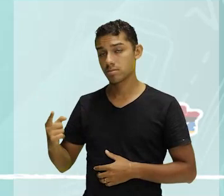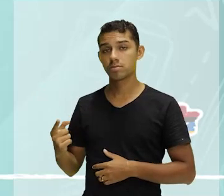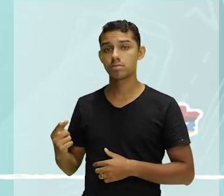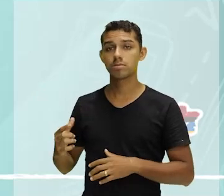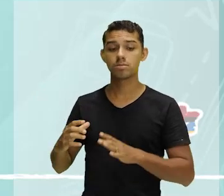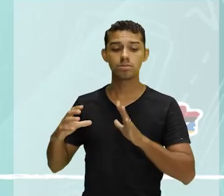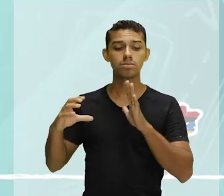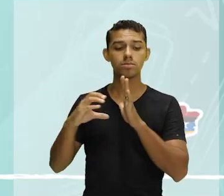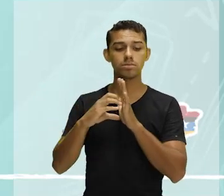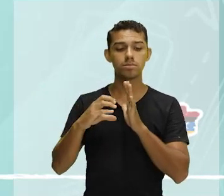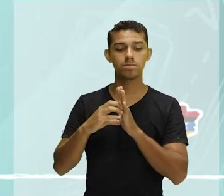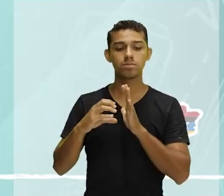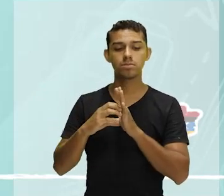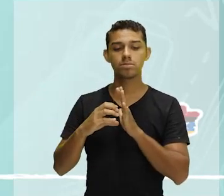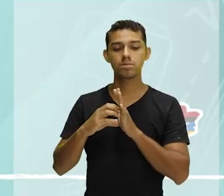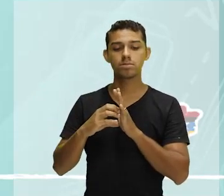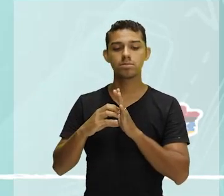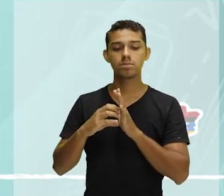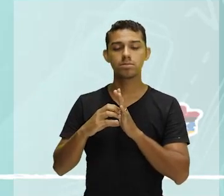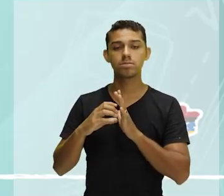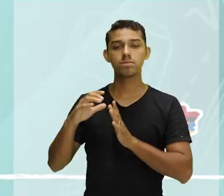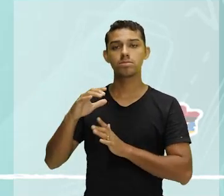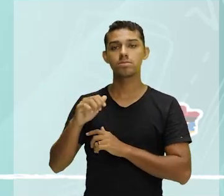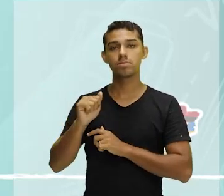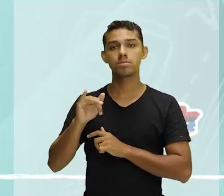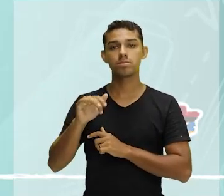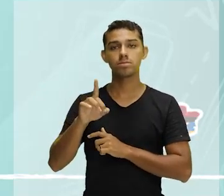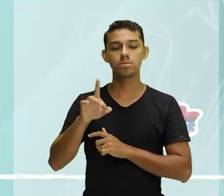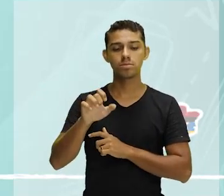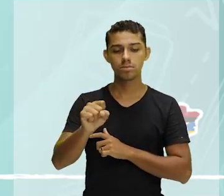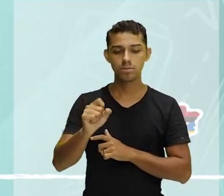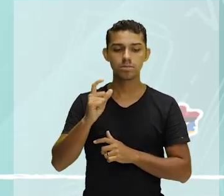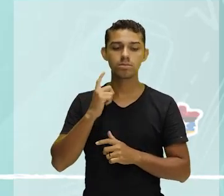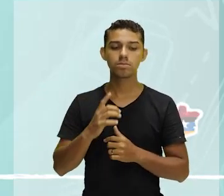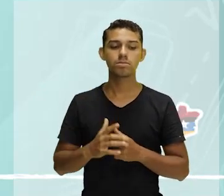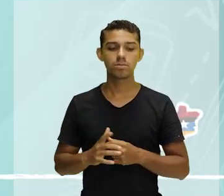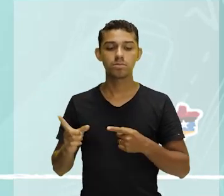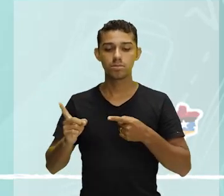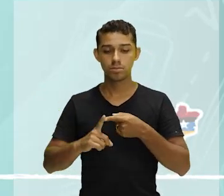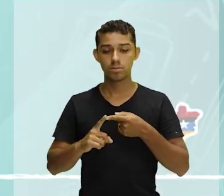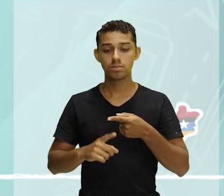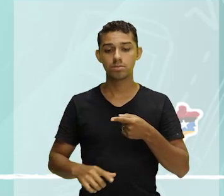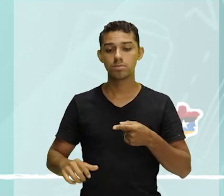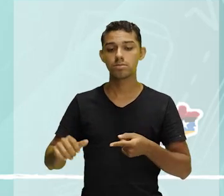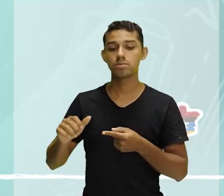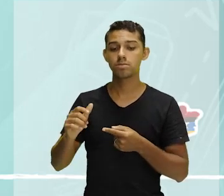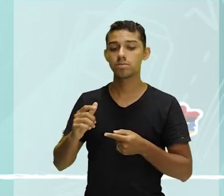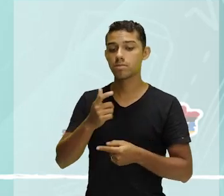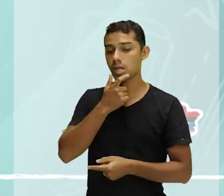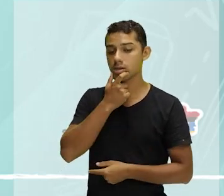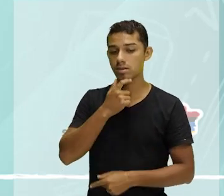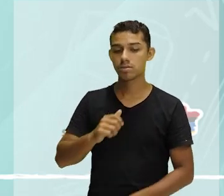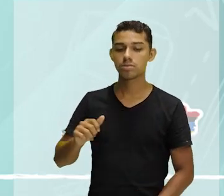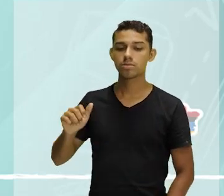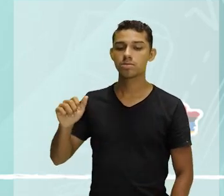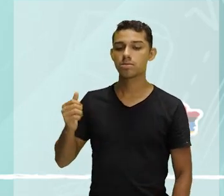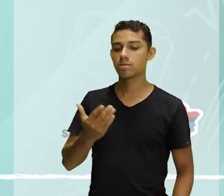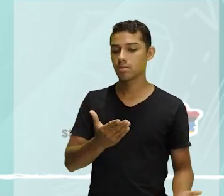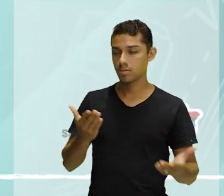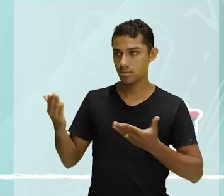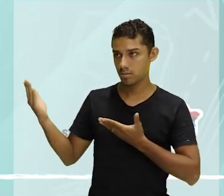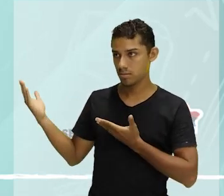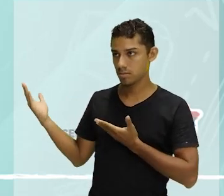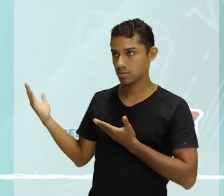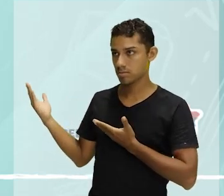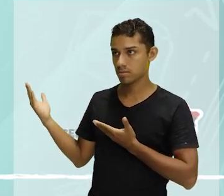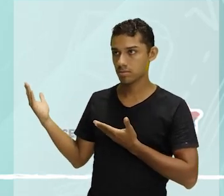da AIDS, né? Bem, essa palavra AIDS deriva das iniciais da expressão inglesa, dessa expressão inglesa